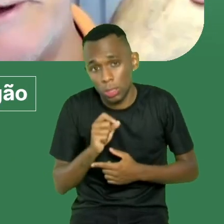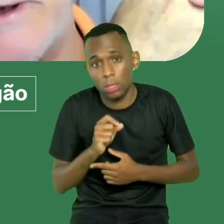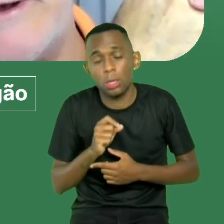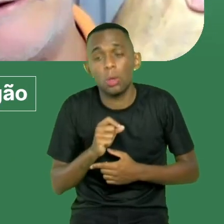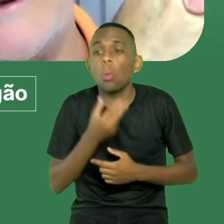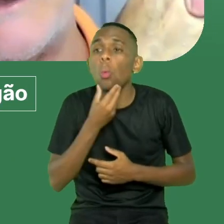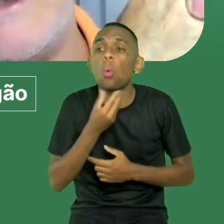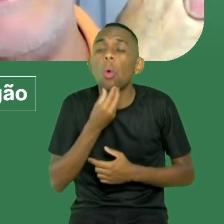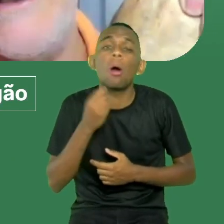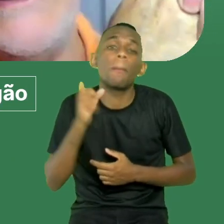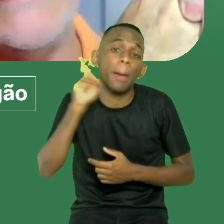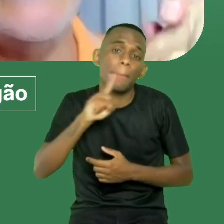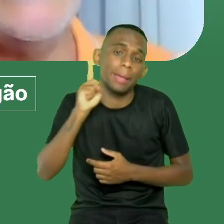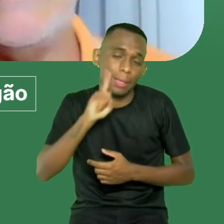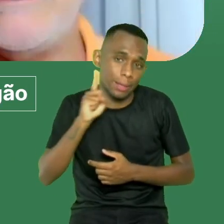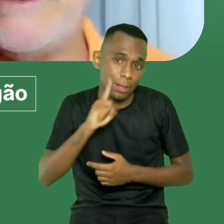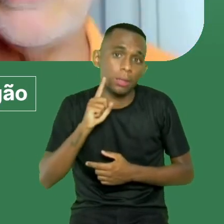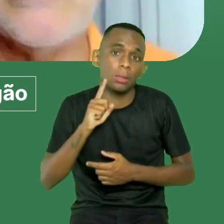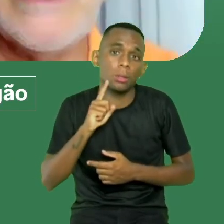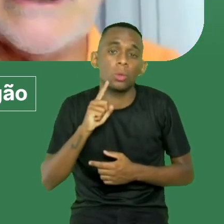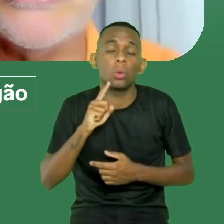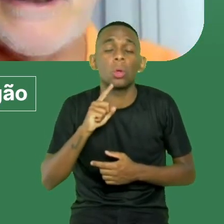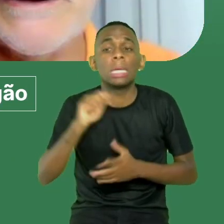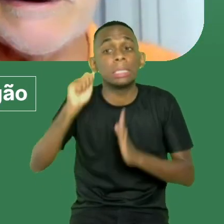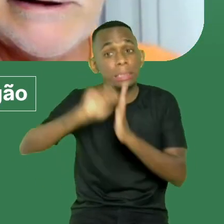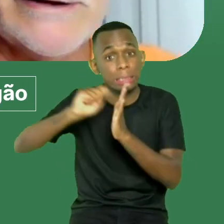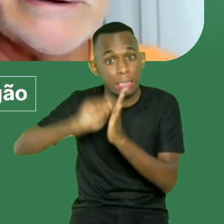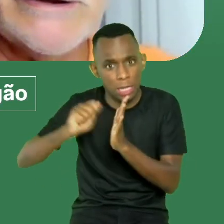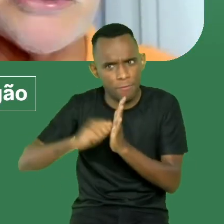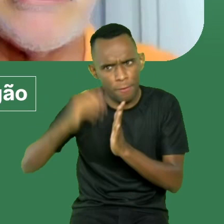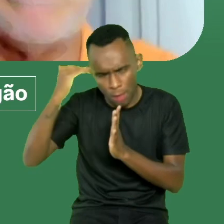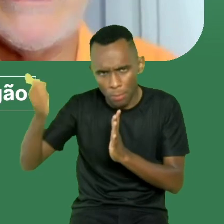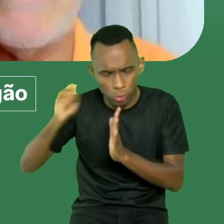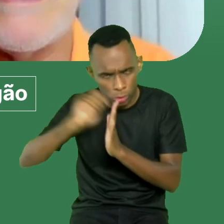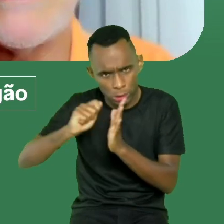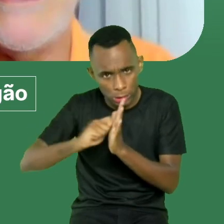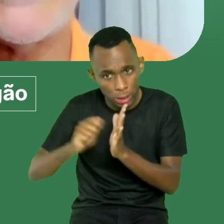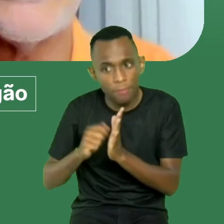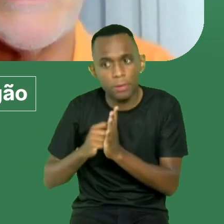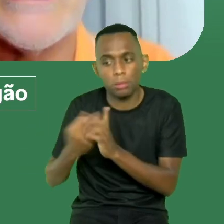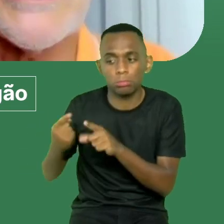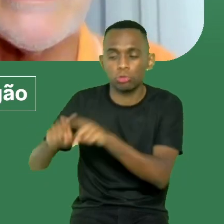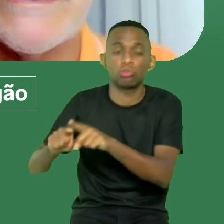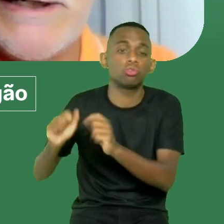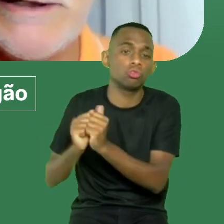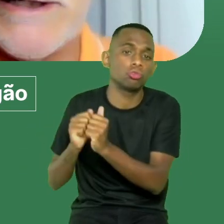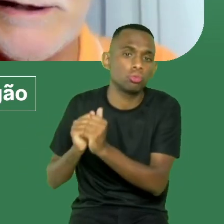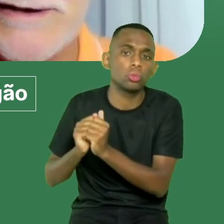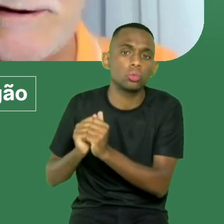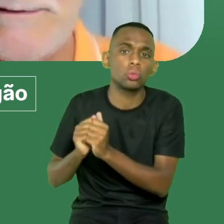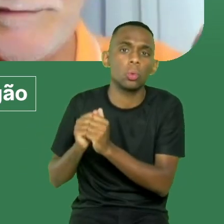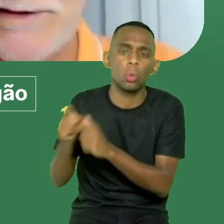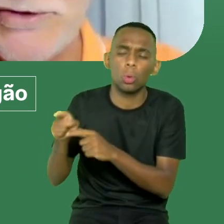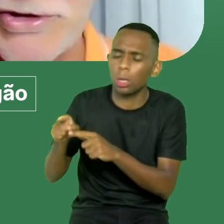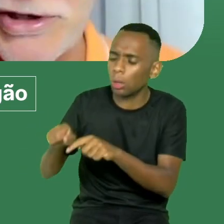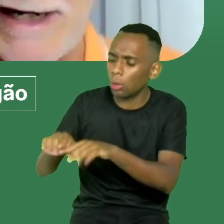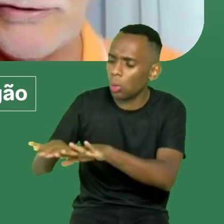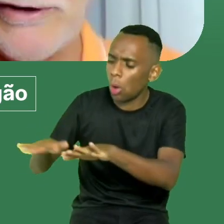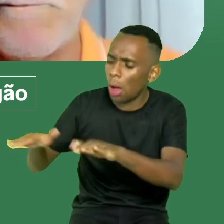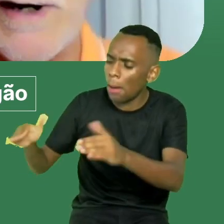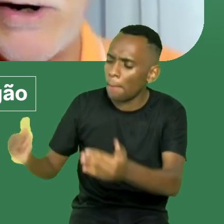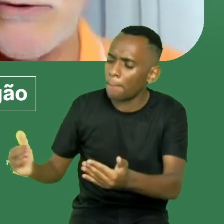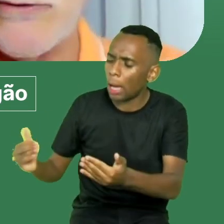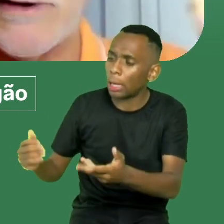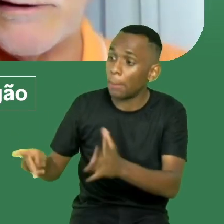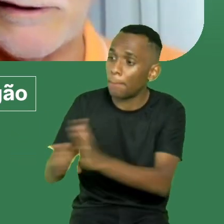dramaturgo americano, ele escrevia tendo ao lado da mesa dele, assim, ele tinha uma pequena maquete de uma caixa cênica de